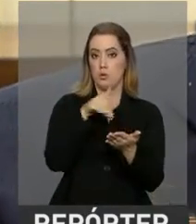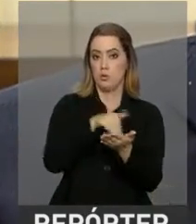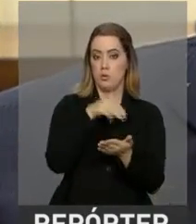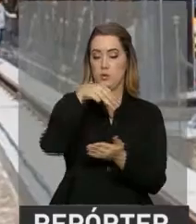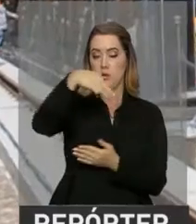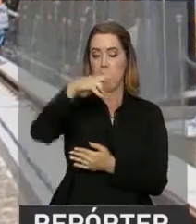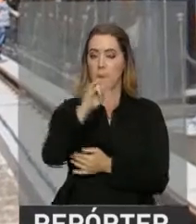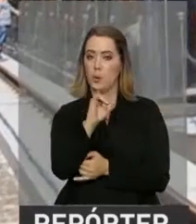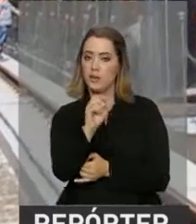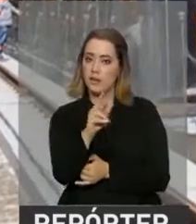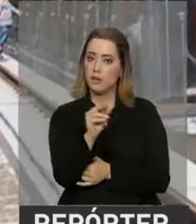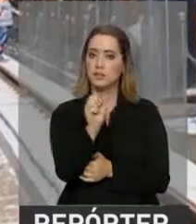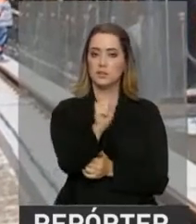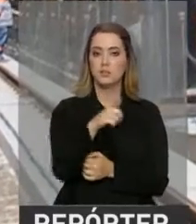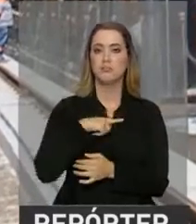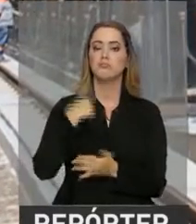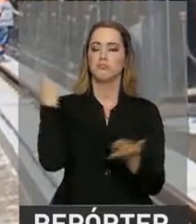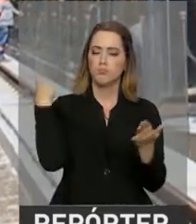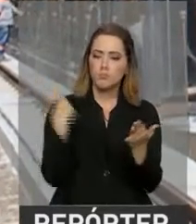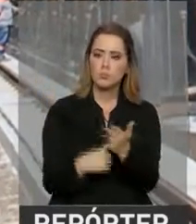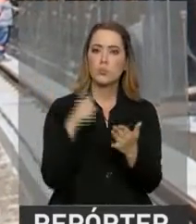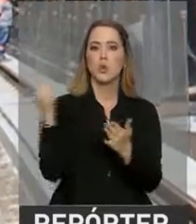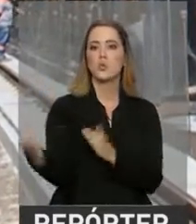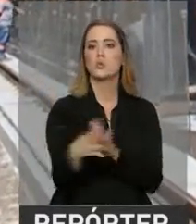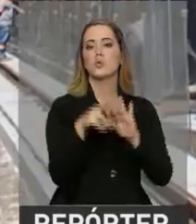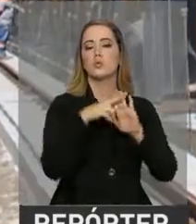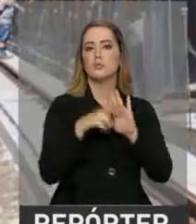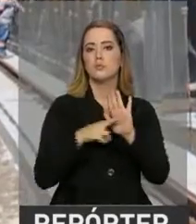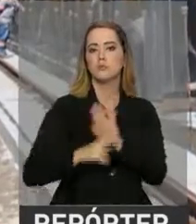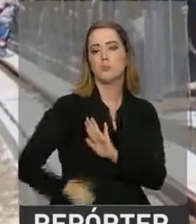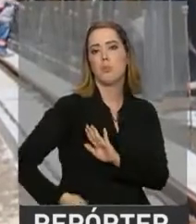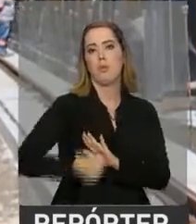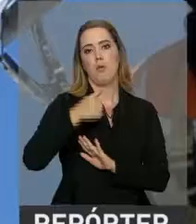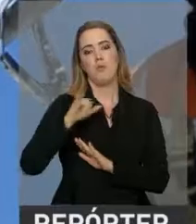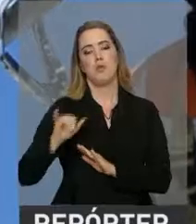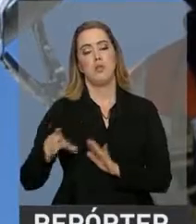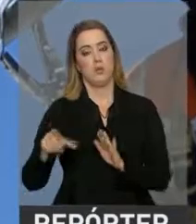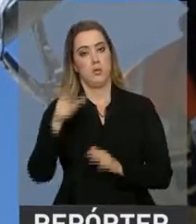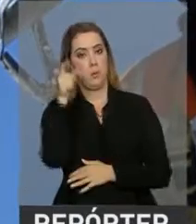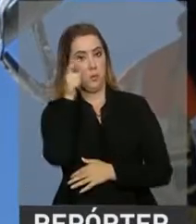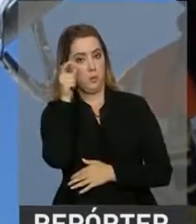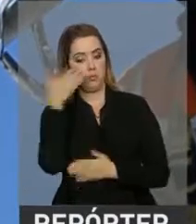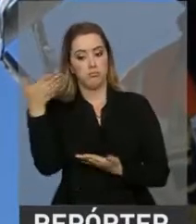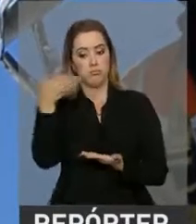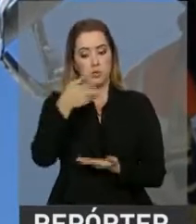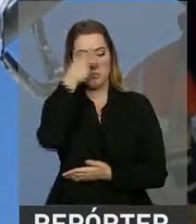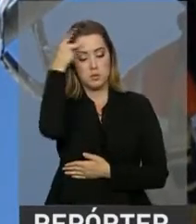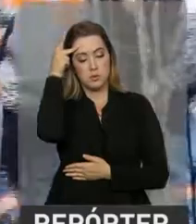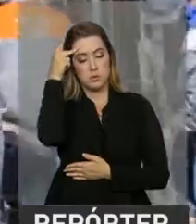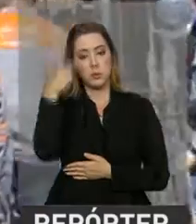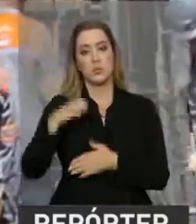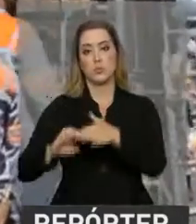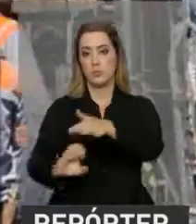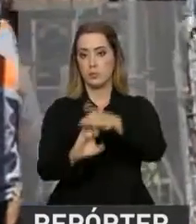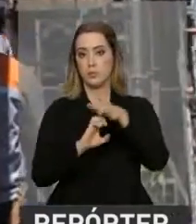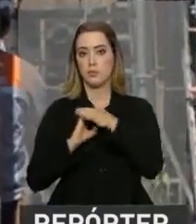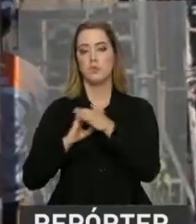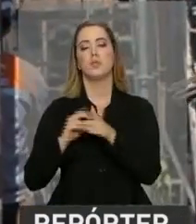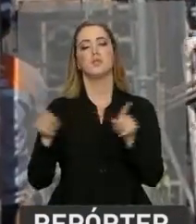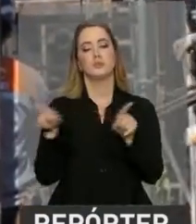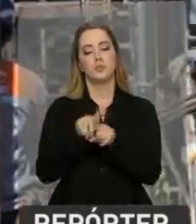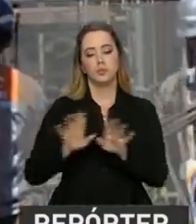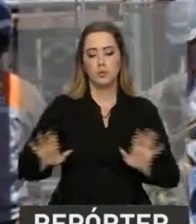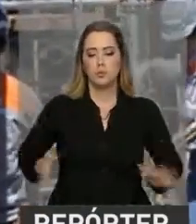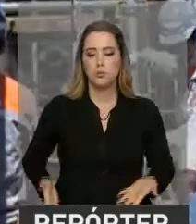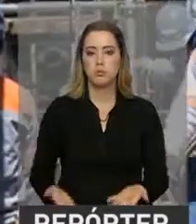moreira franco garante que as novas regras vão tornar o país mais atrativo para investidores e o que é mais importante gerar emprego